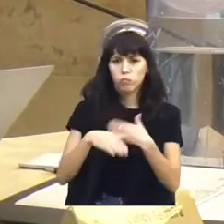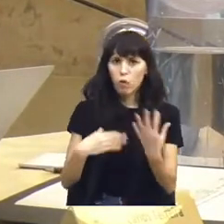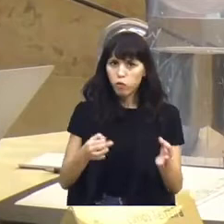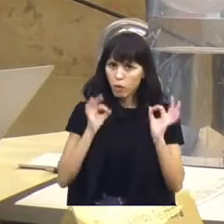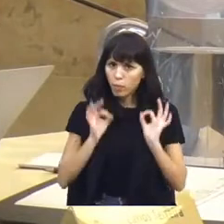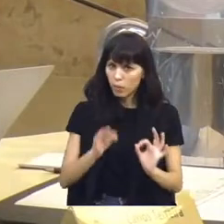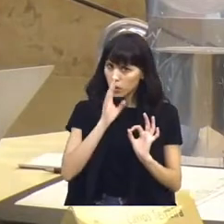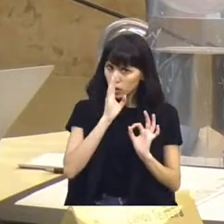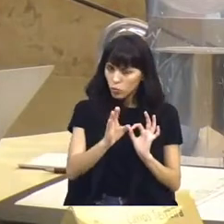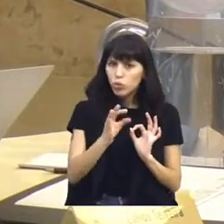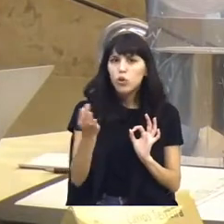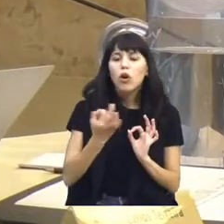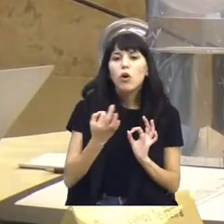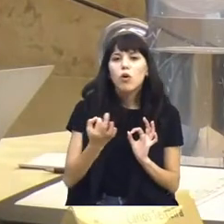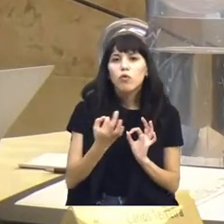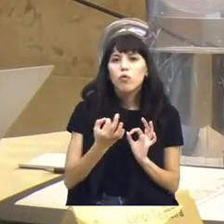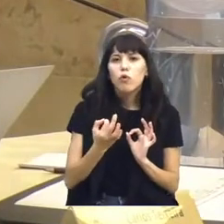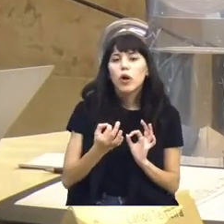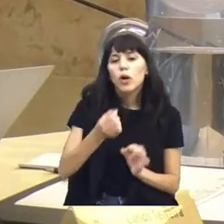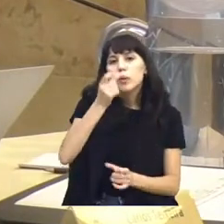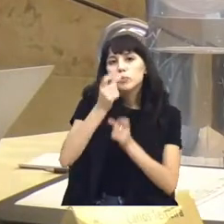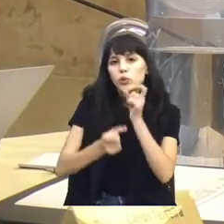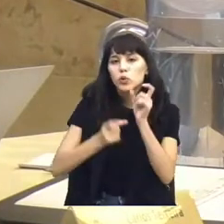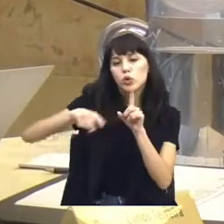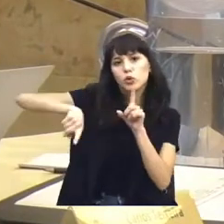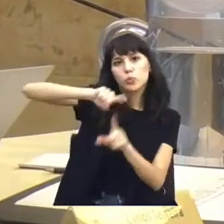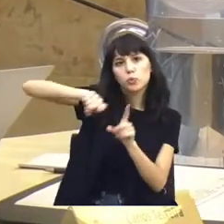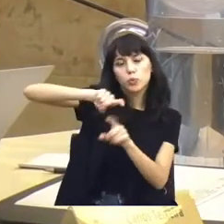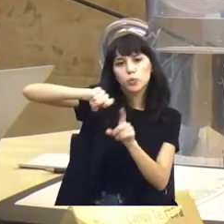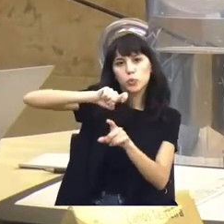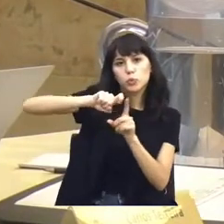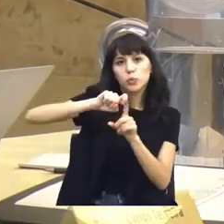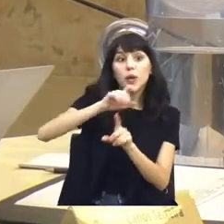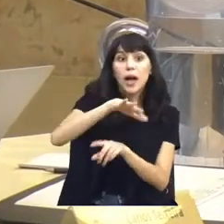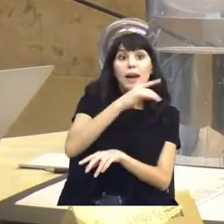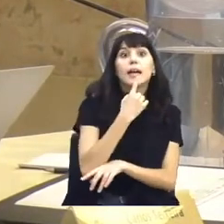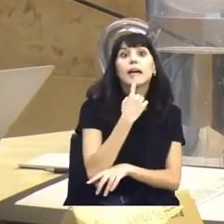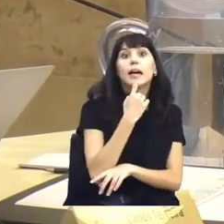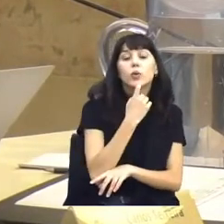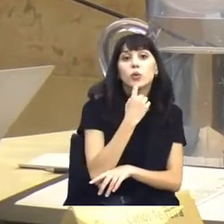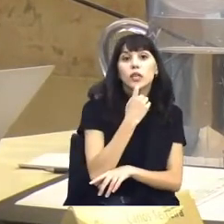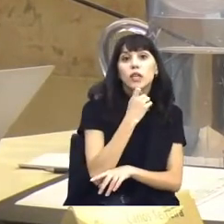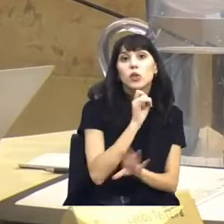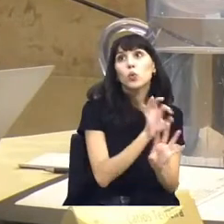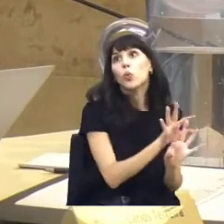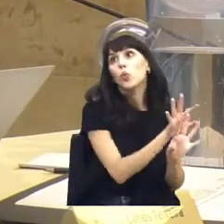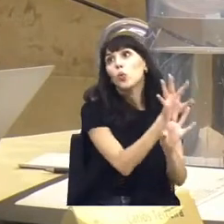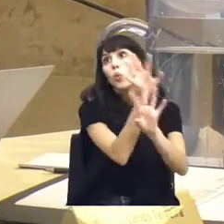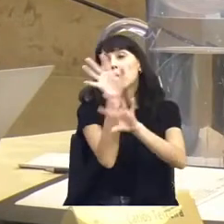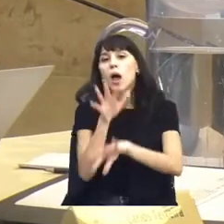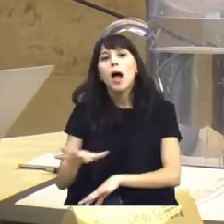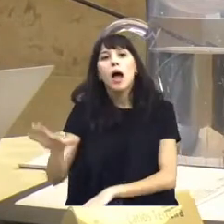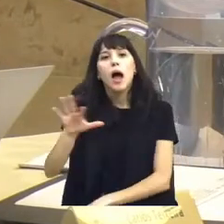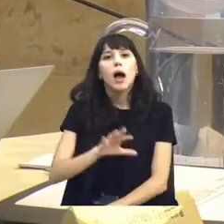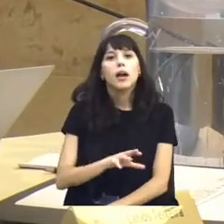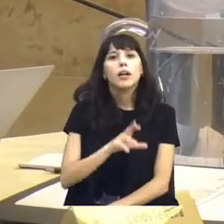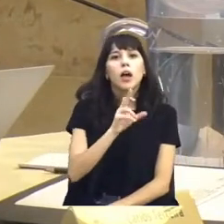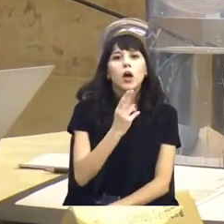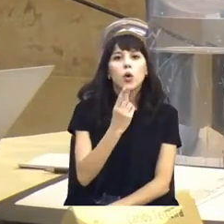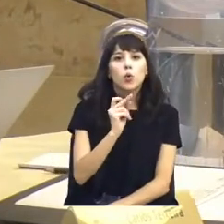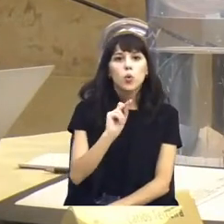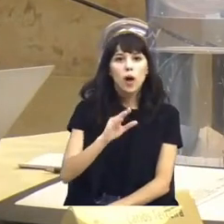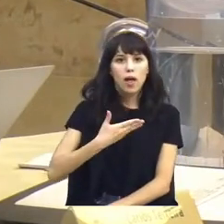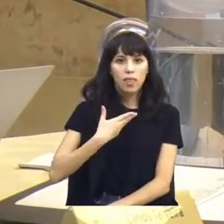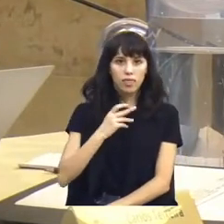de proteção de refugiados por parte do Reino Unido para um país distante para Ruanda e